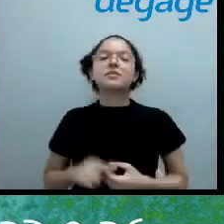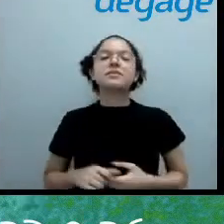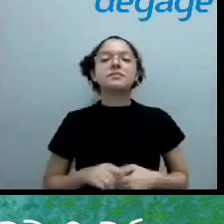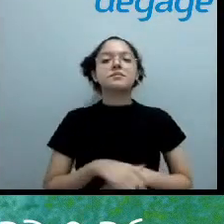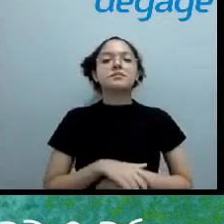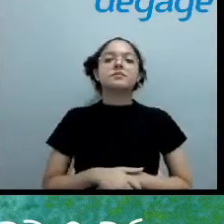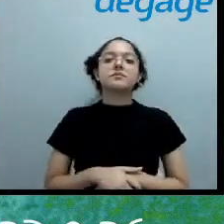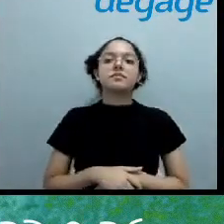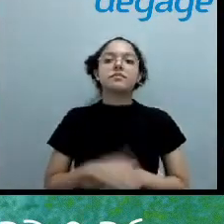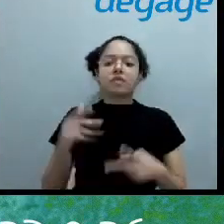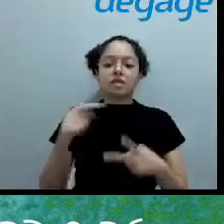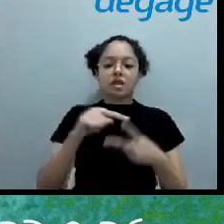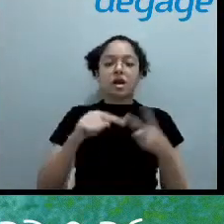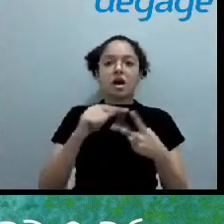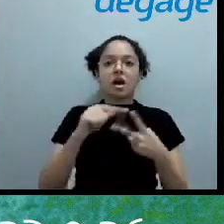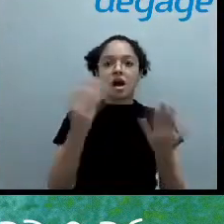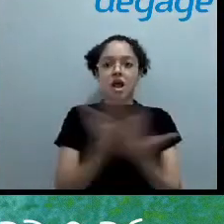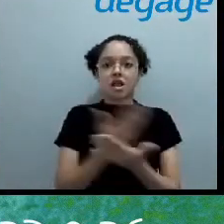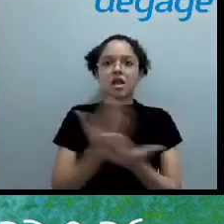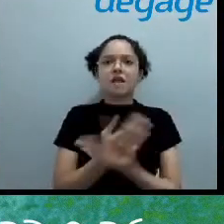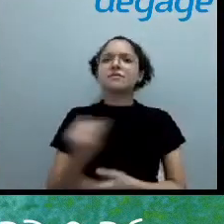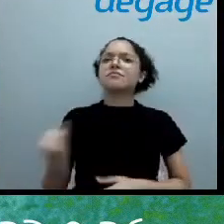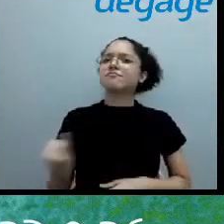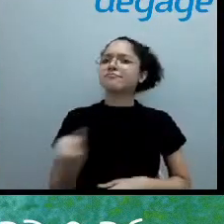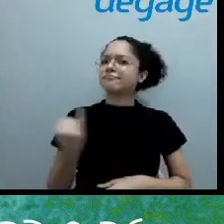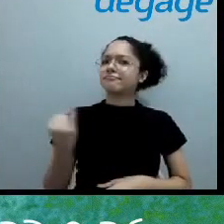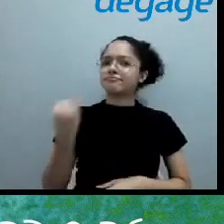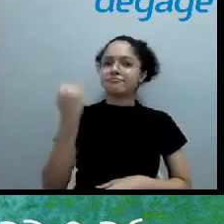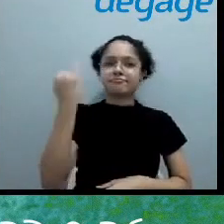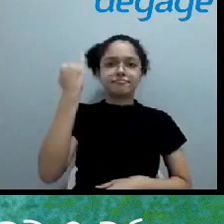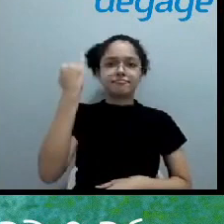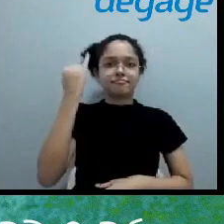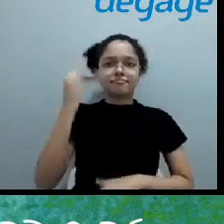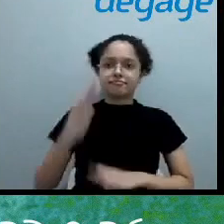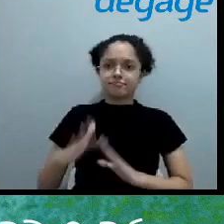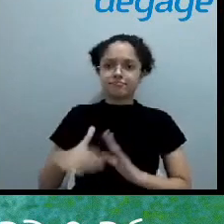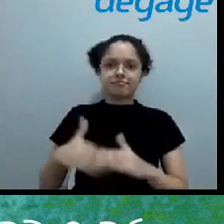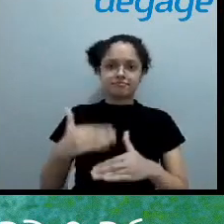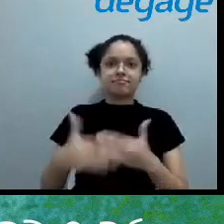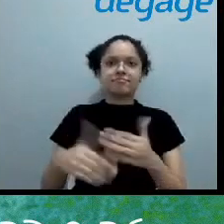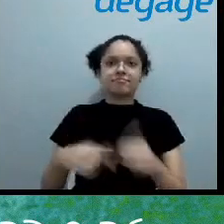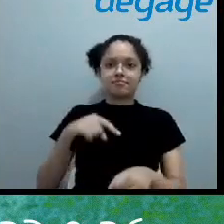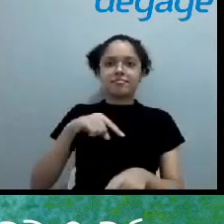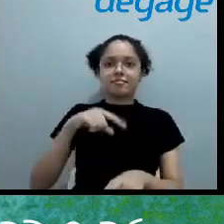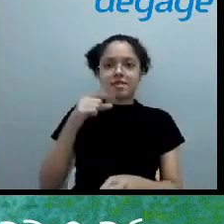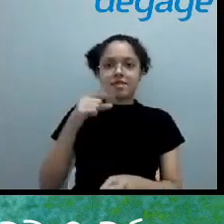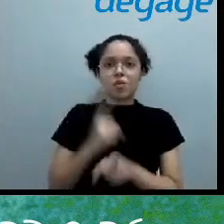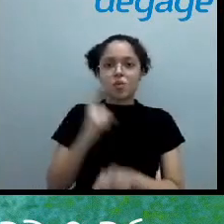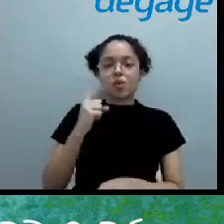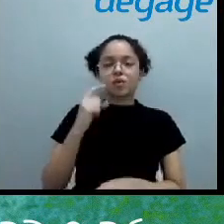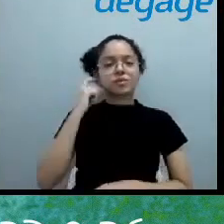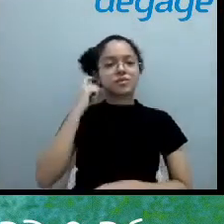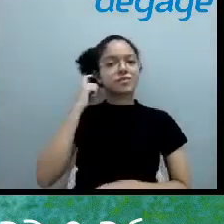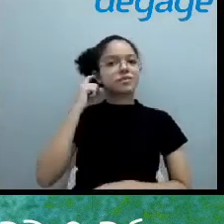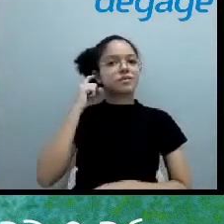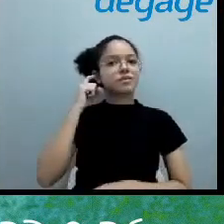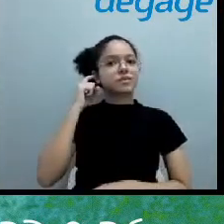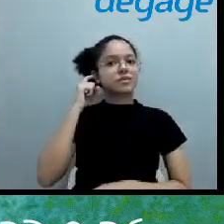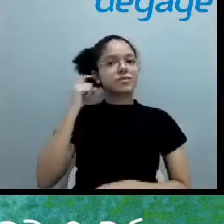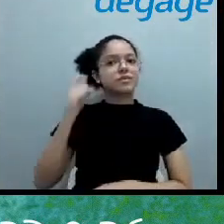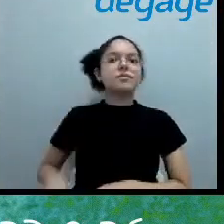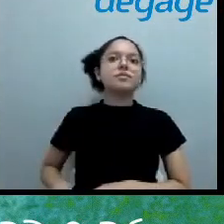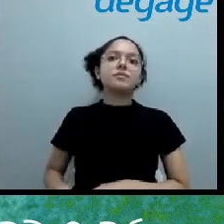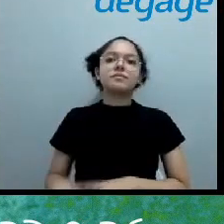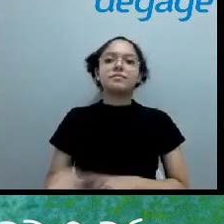livros muito importantes também, foram muito importantes. E aí eu vou dar um relato aqui, que no, na primeira aula que eu levei, primeira aula não,